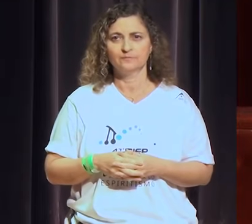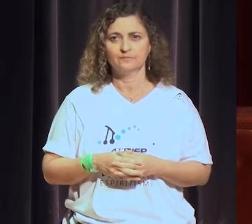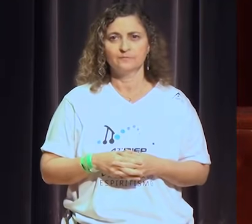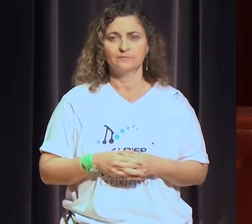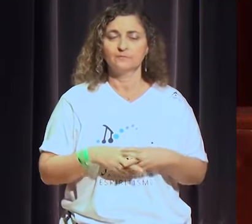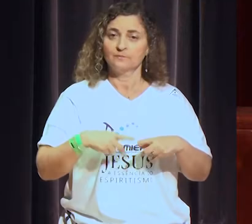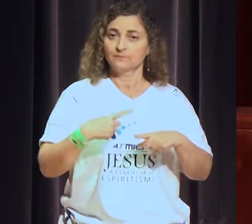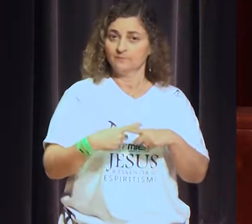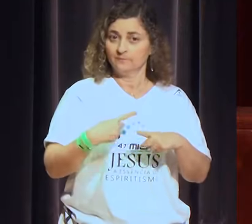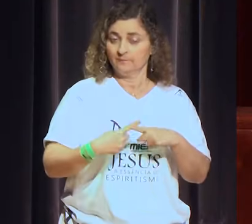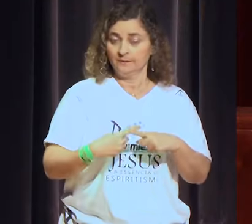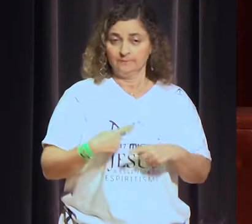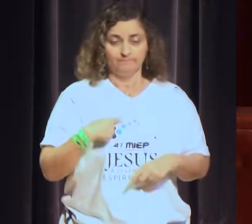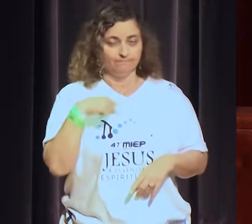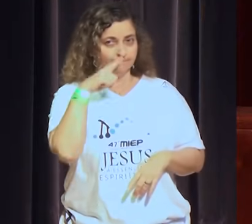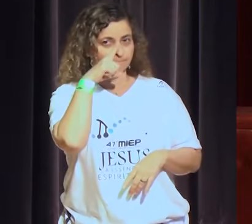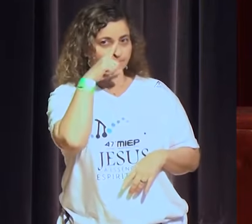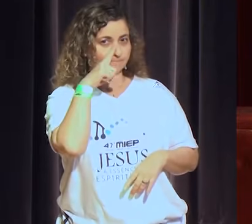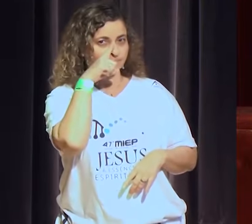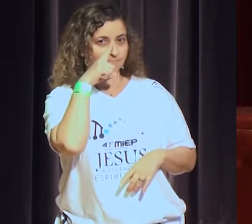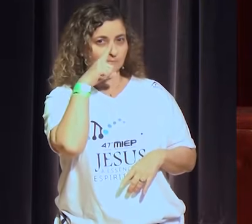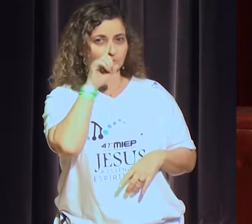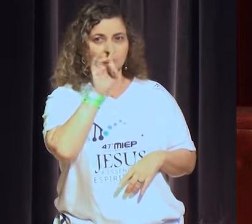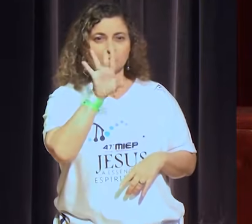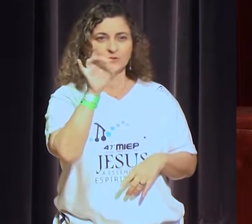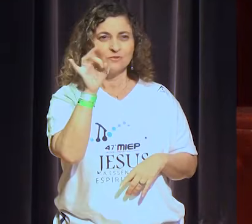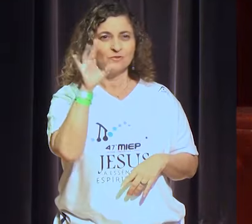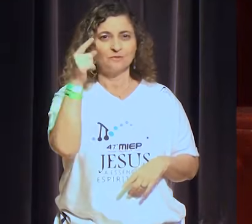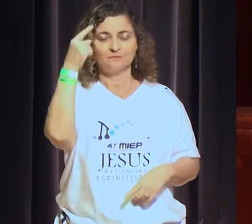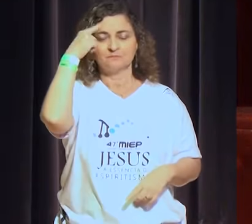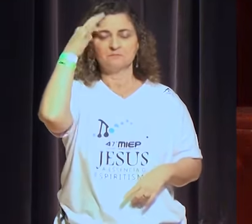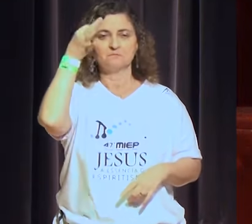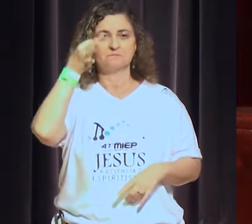Porque é muito perigoso quando você só tem certezas.